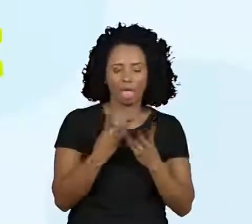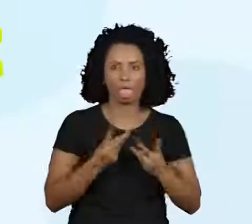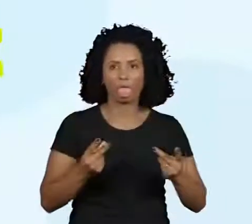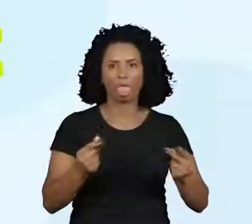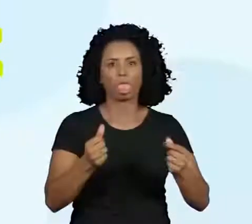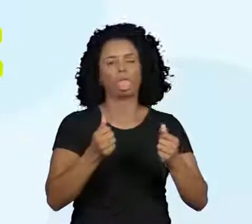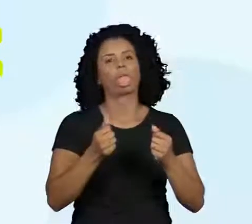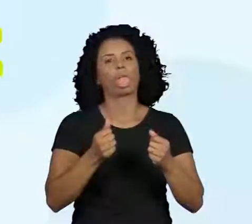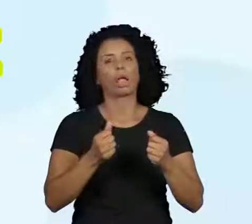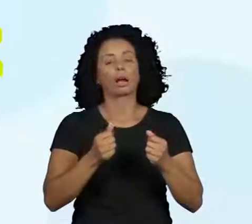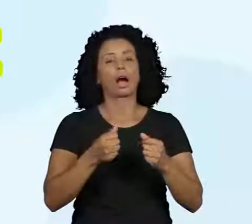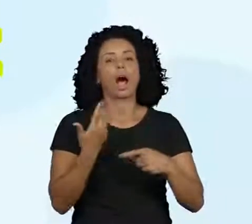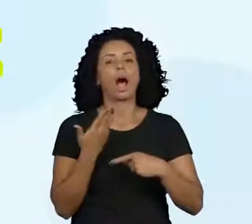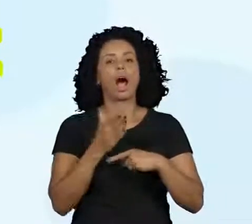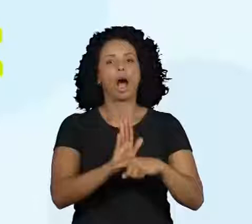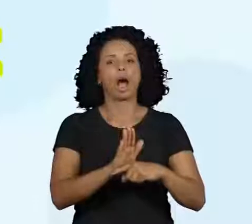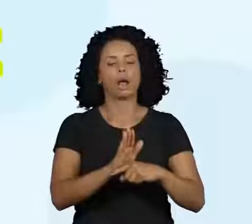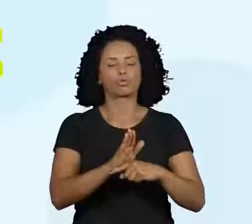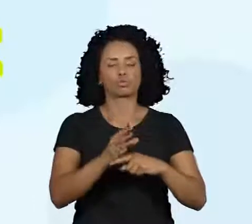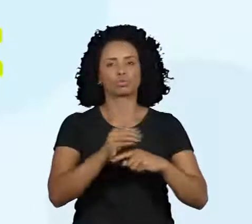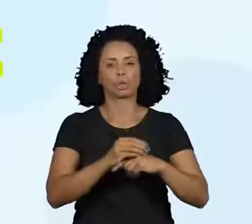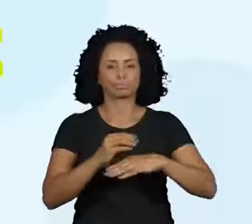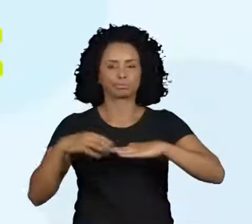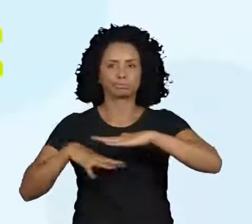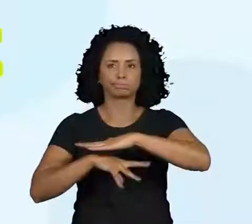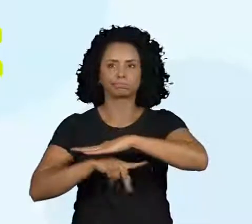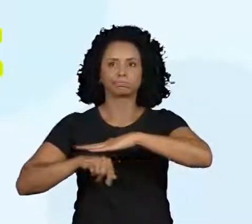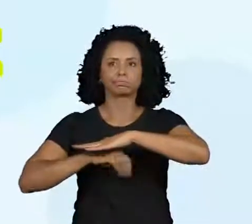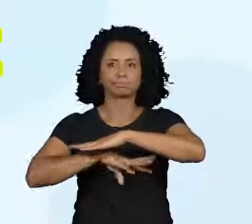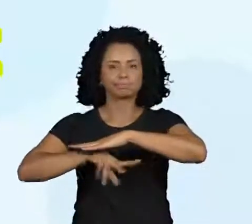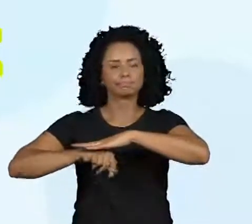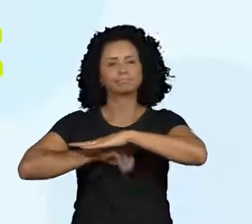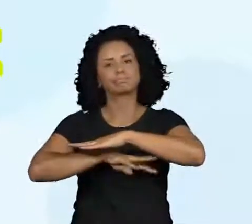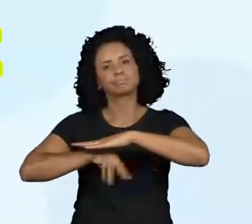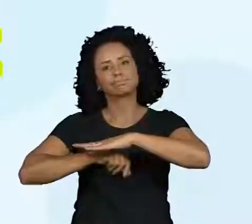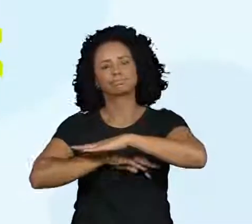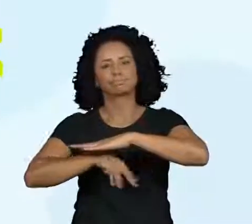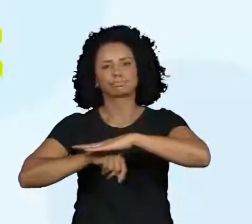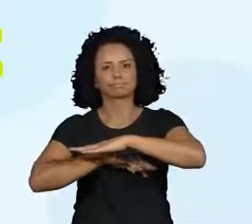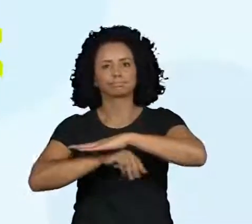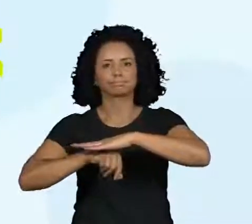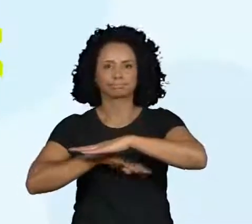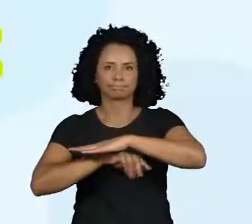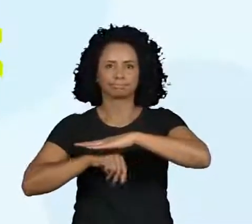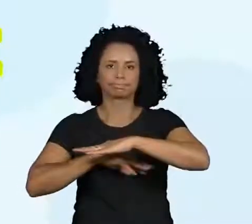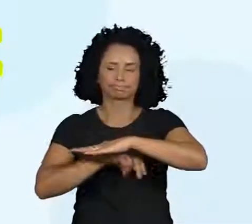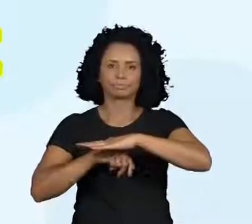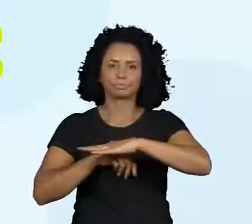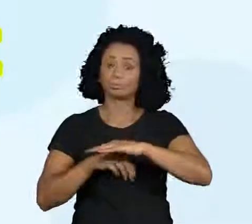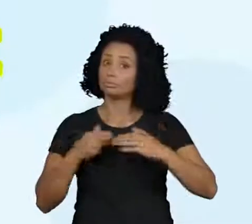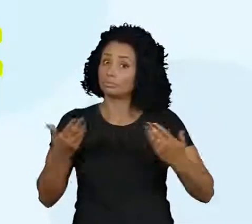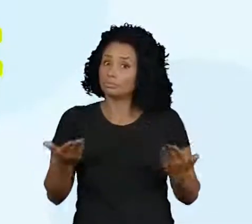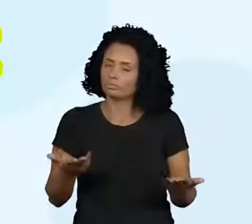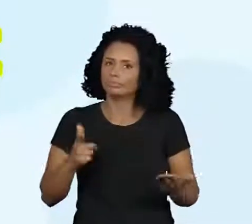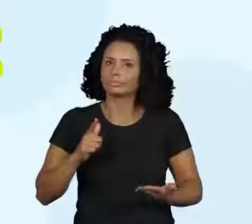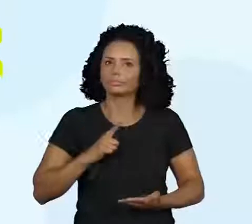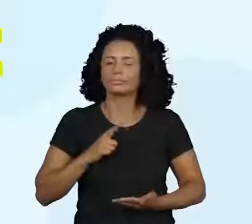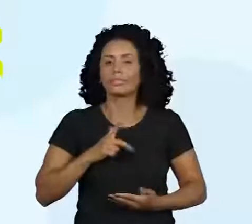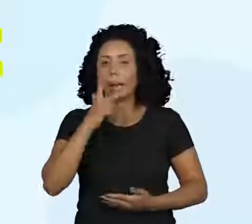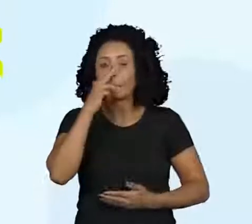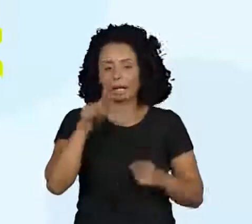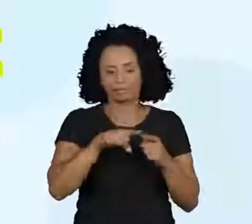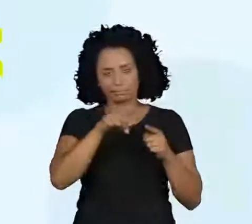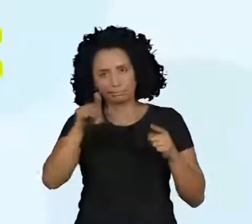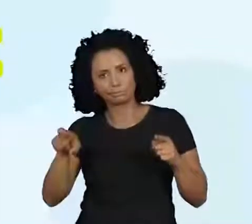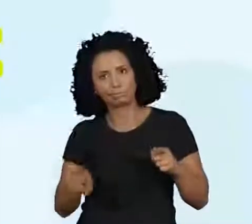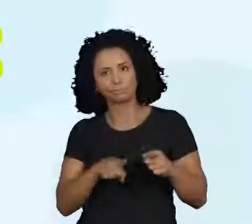nutrientes para o solo, que são utilizados pelos produtores. Então, olha só, fica aquela cadeia